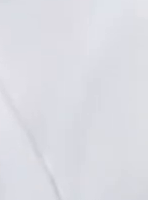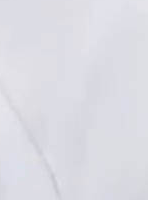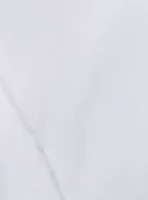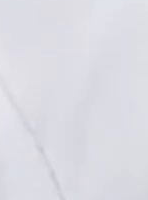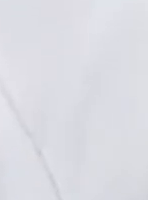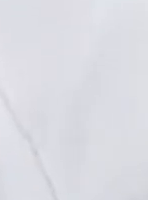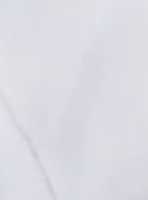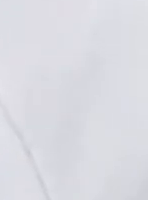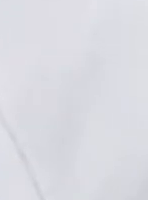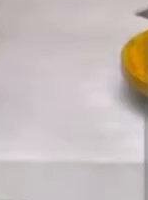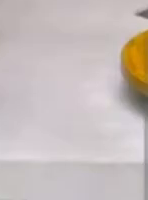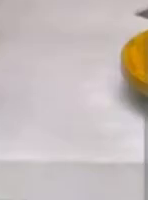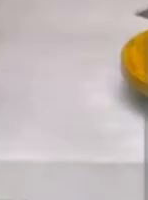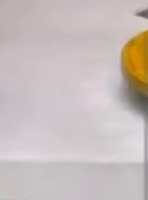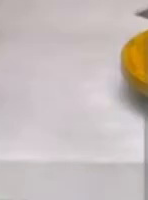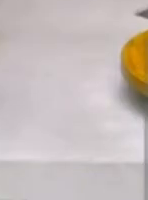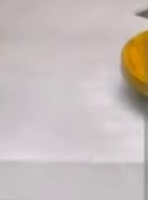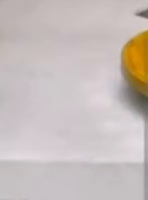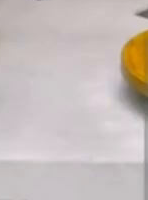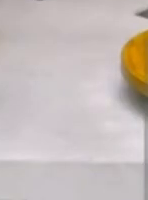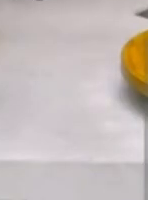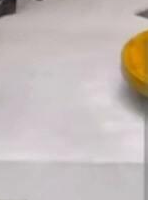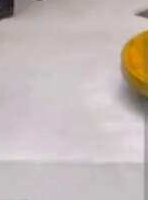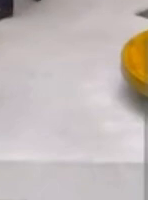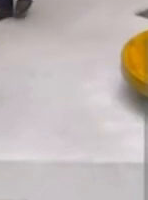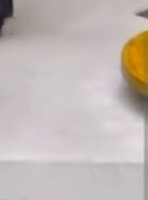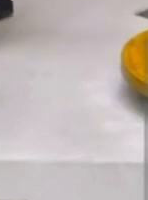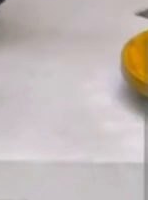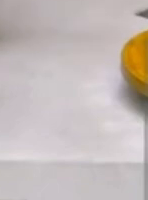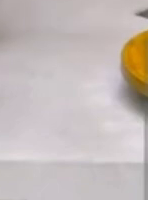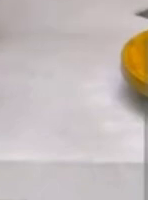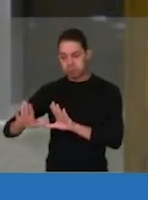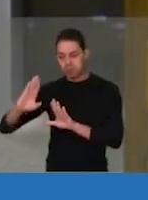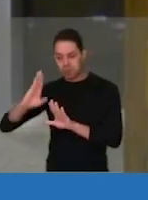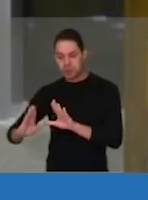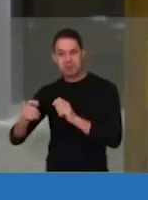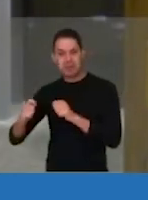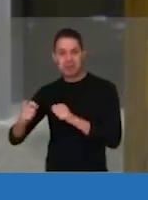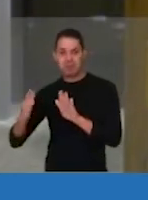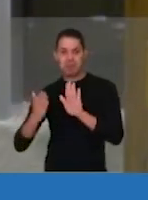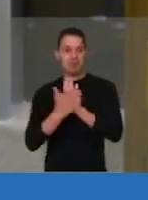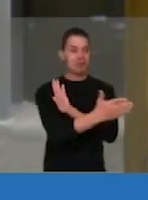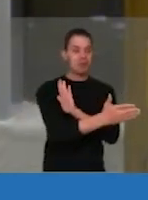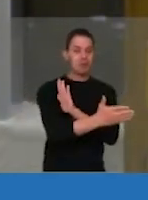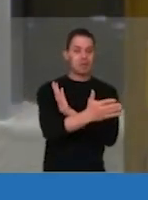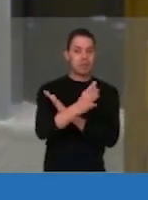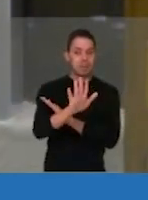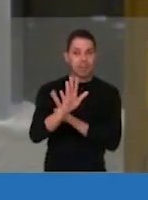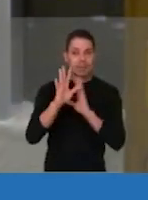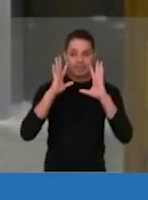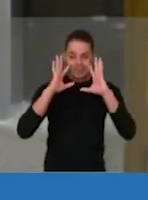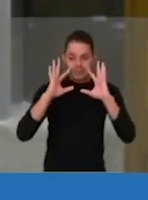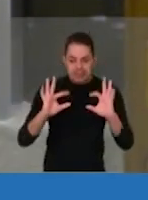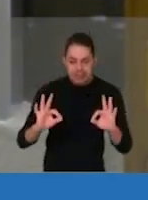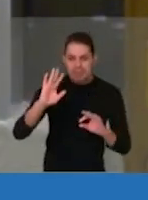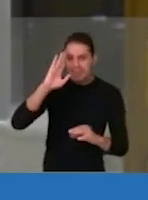da Arábia Saudita, ganhou repercussão de parlamentares petistas no Congresso. O que mais chama atenção é que